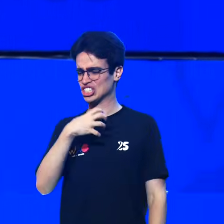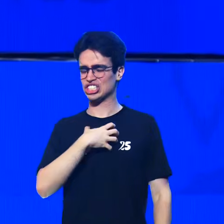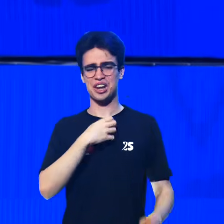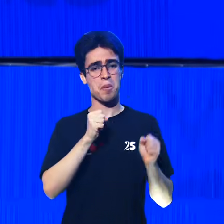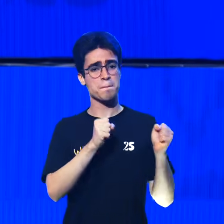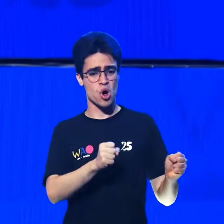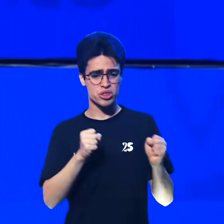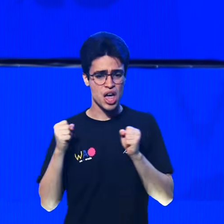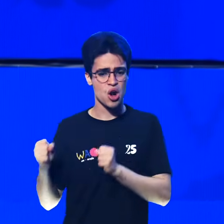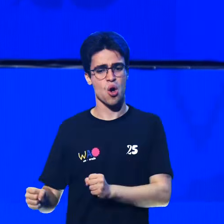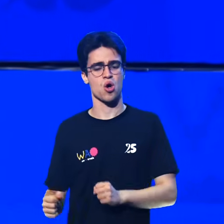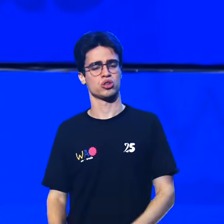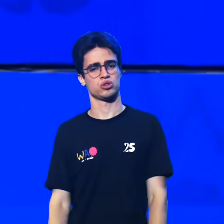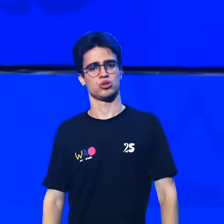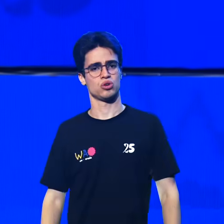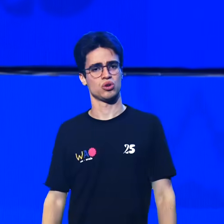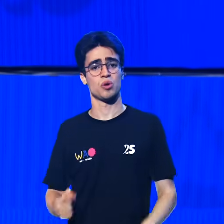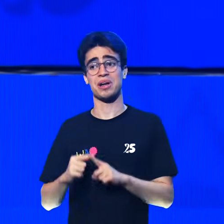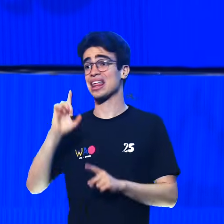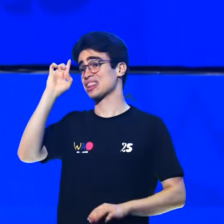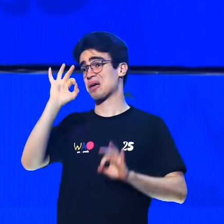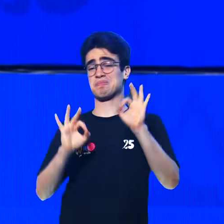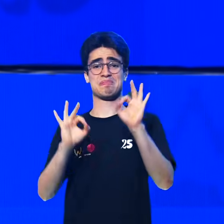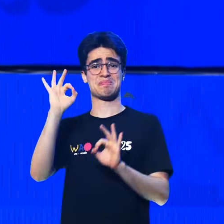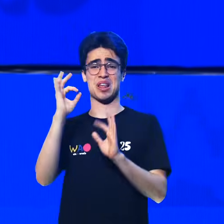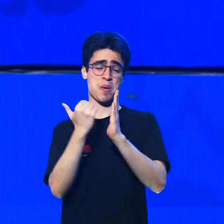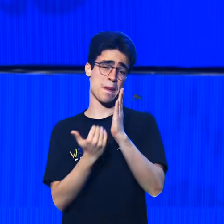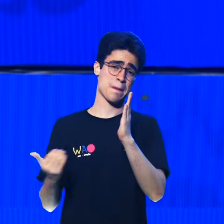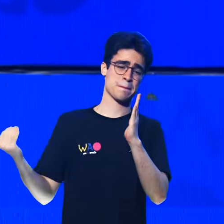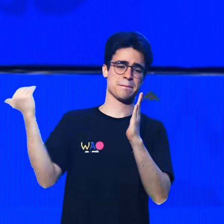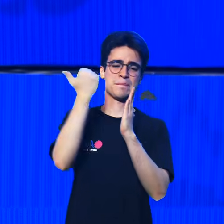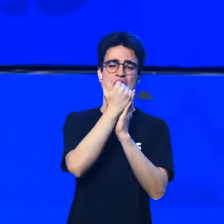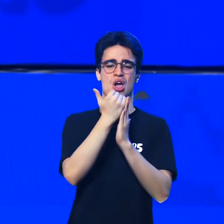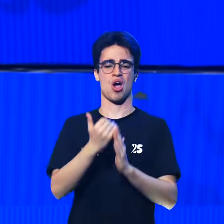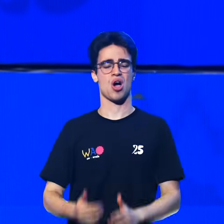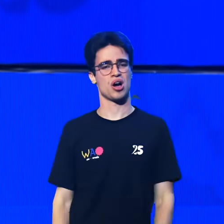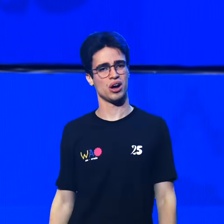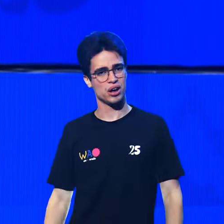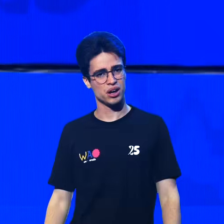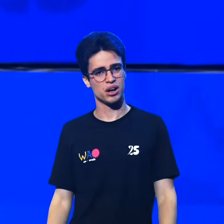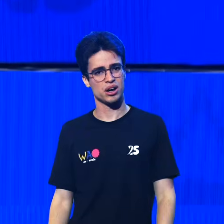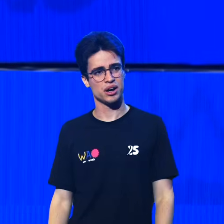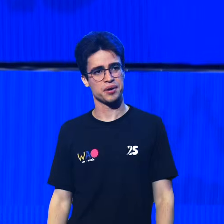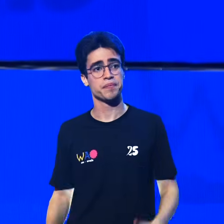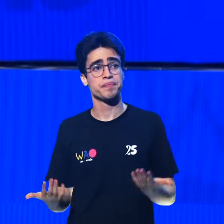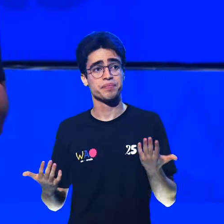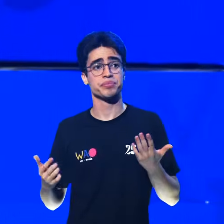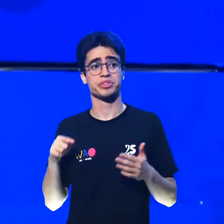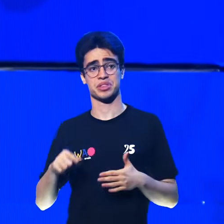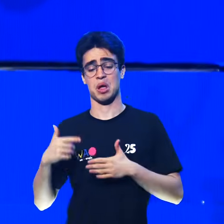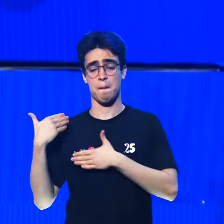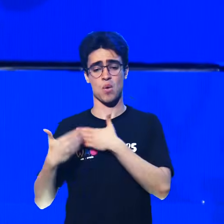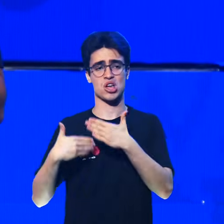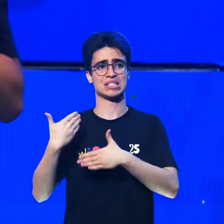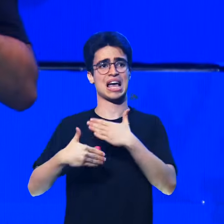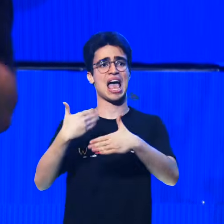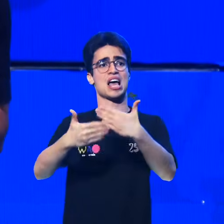poderosa, porque Deus tem um plano maior para nós. E o processo de tudo isso foi